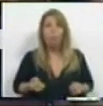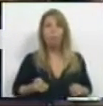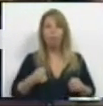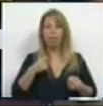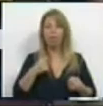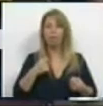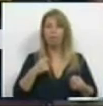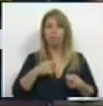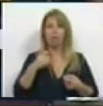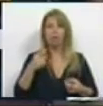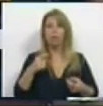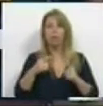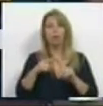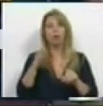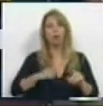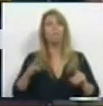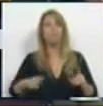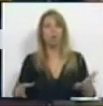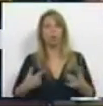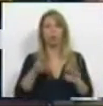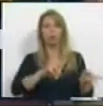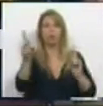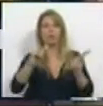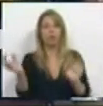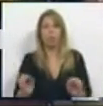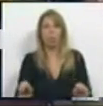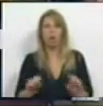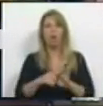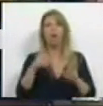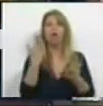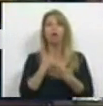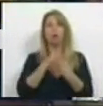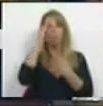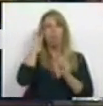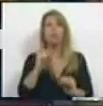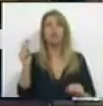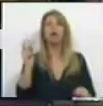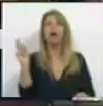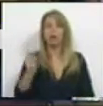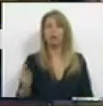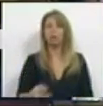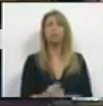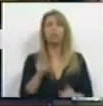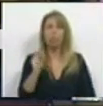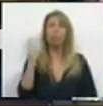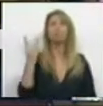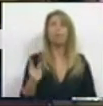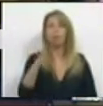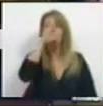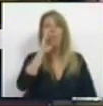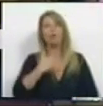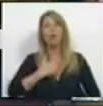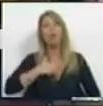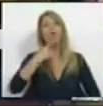as transferências para as escolas de ensino artístico? Porque é que durante 2 anos seguidos o Governo nunca quis saber porque é que a DGEST estava a instruir mal